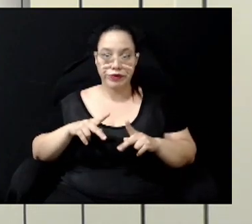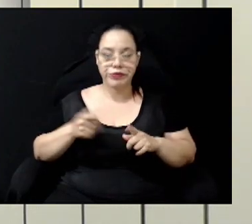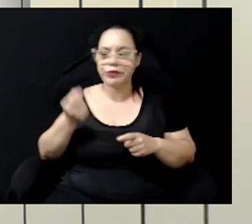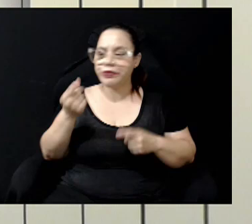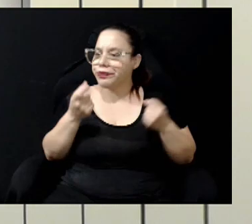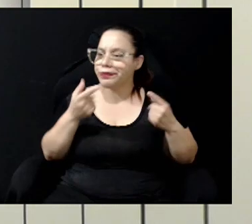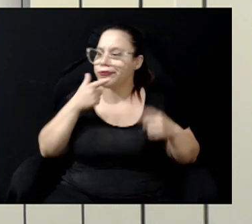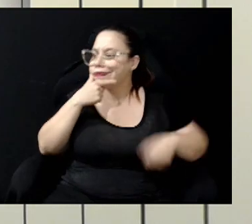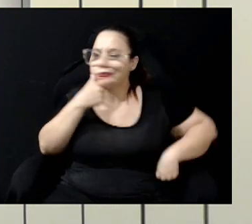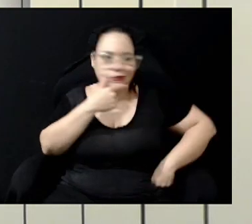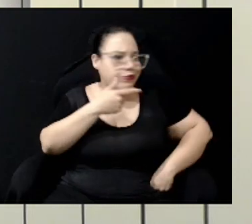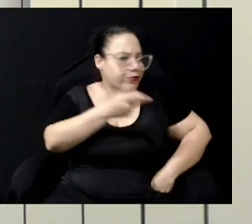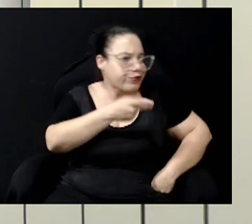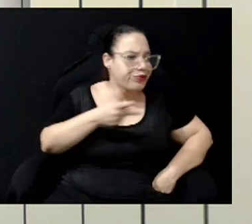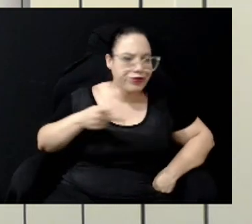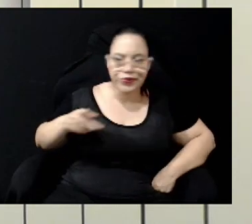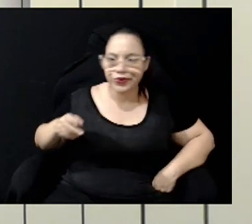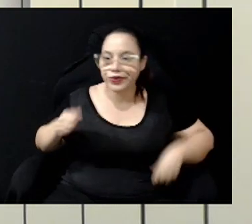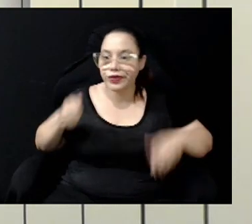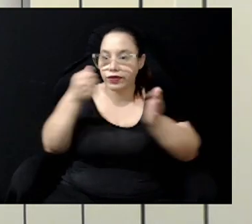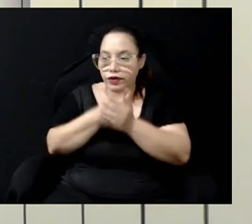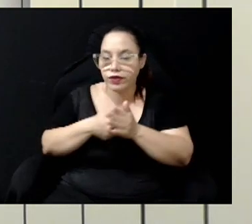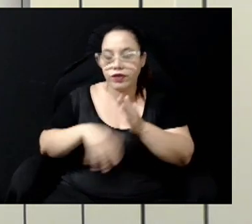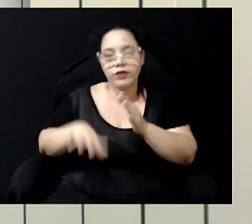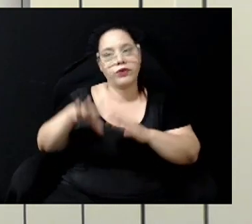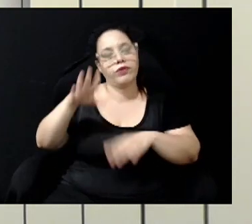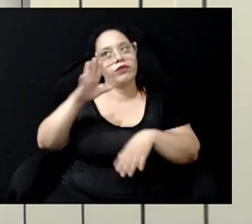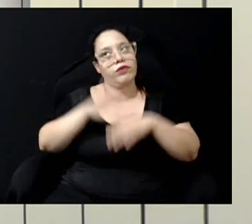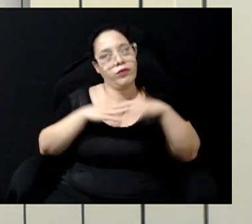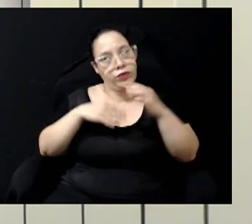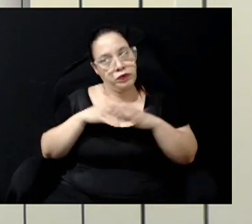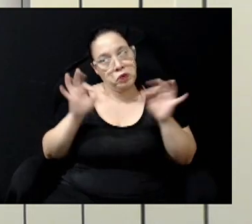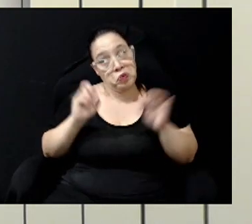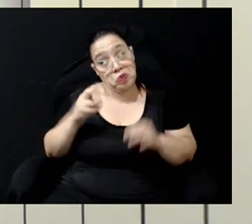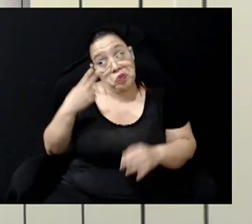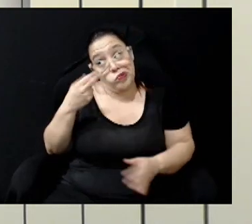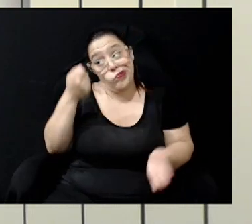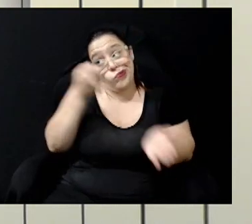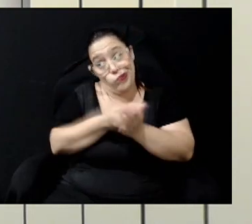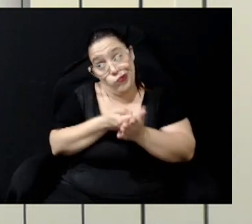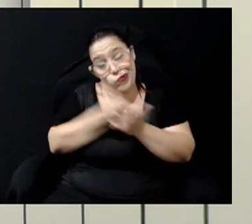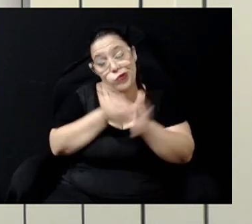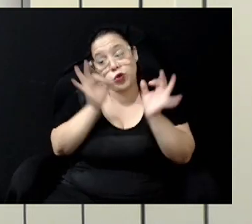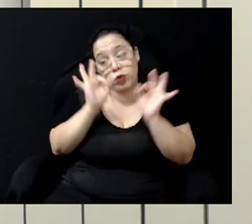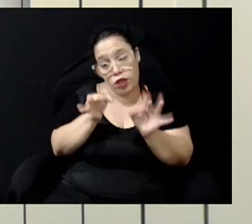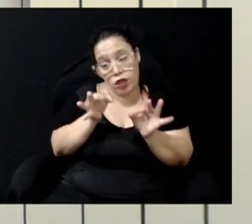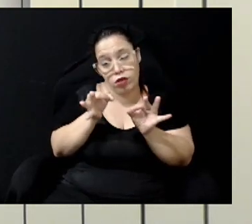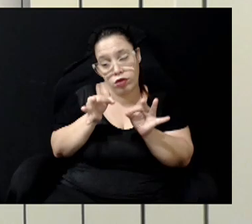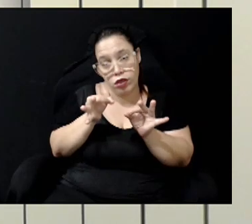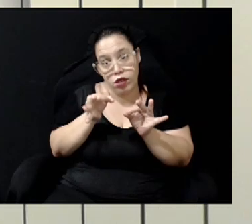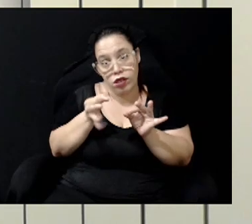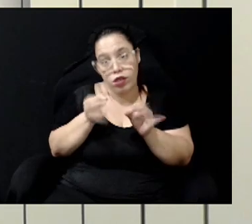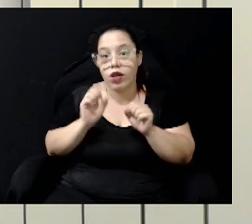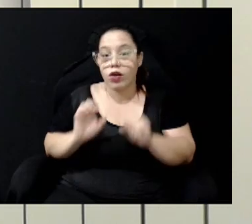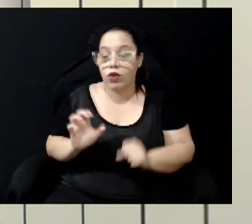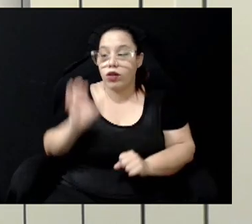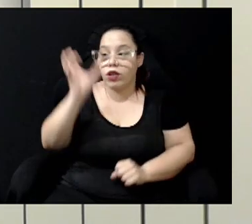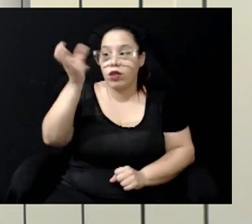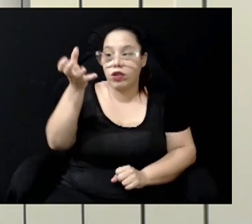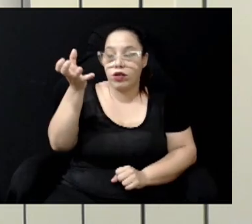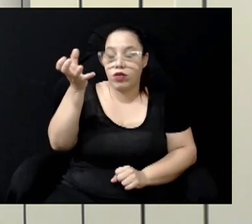verificar se as metas planejadas estão ou não sendo cumpridas. Para que isso ocorra, os integrantes do